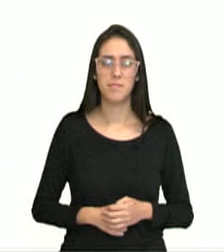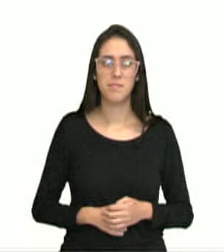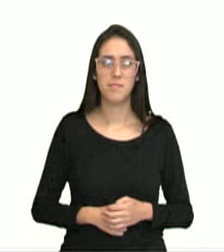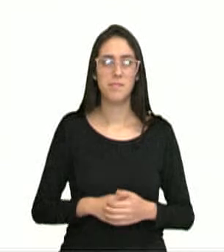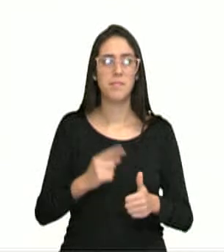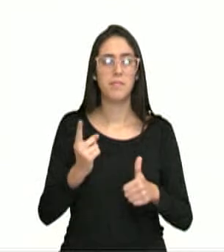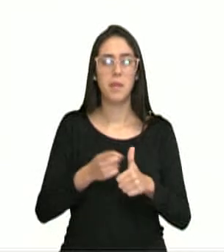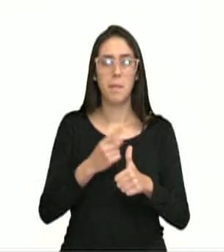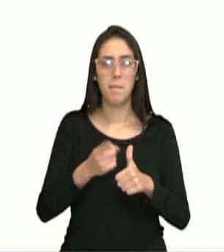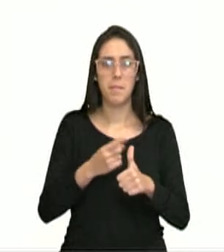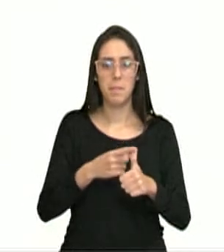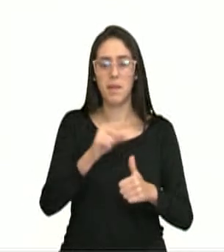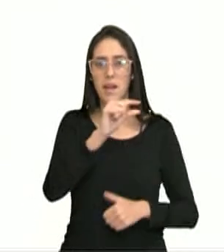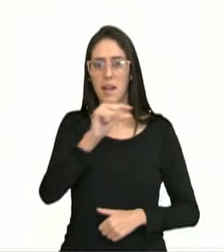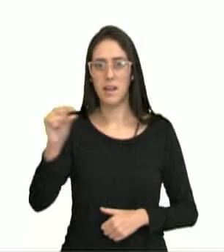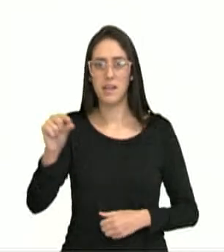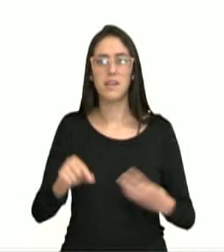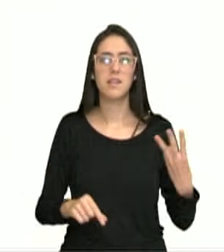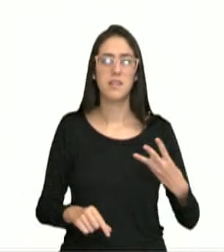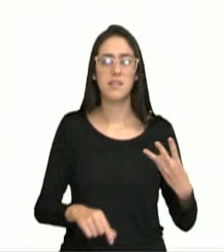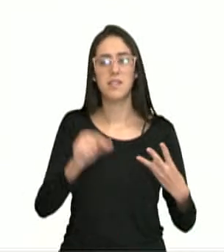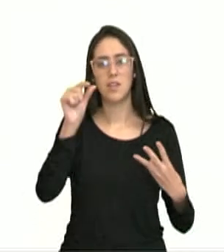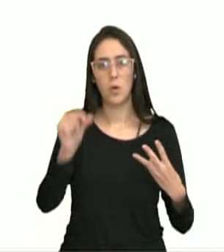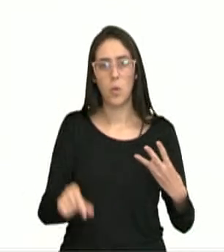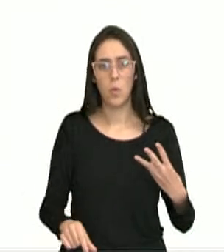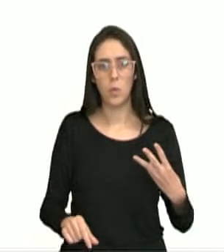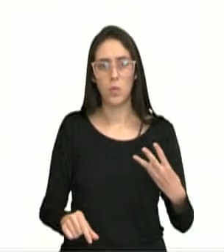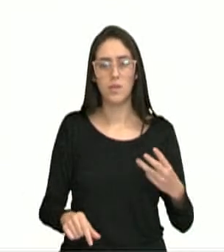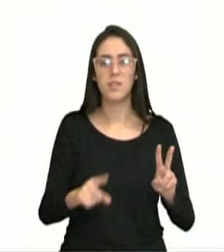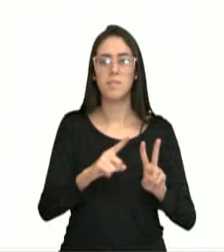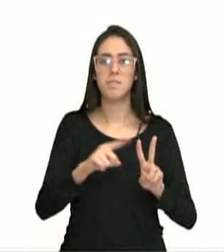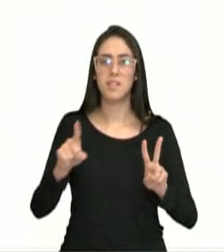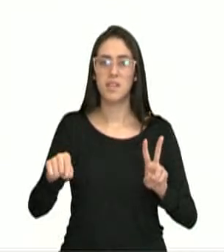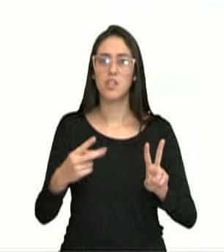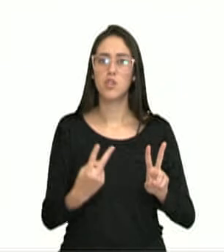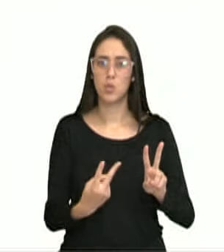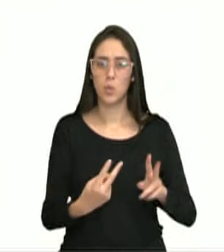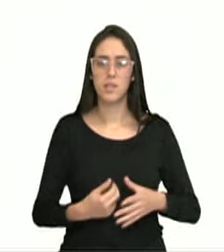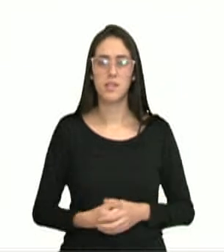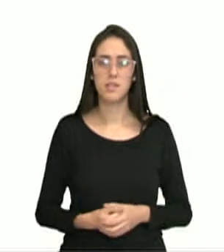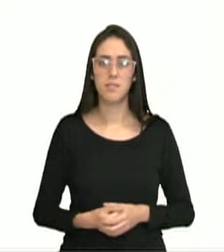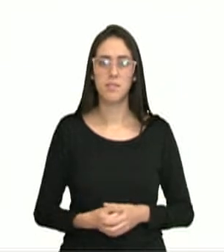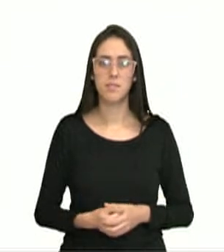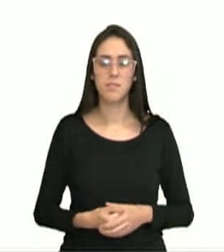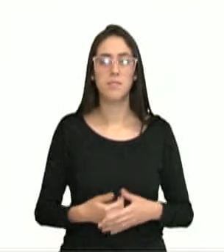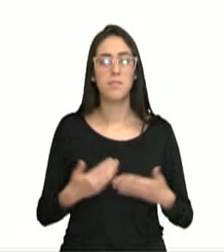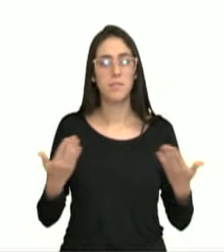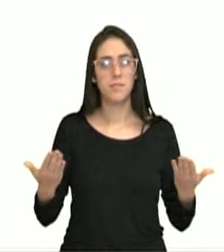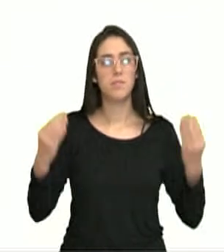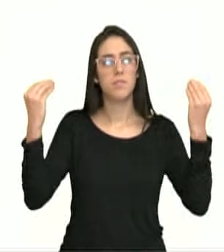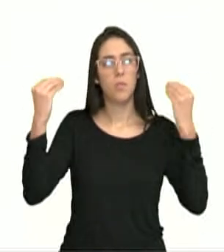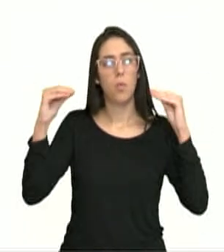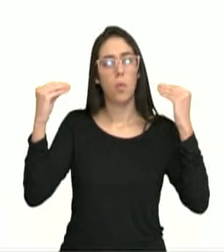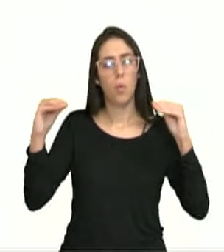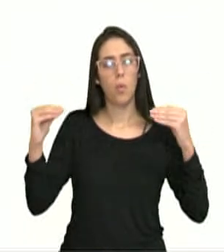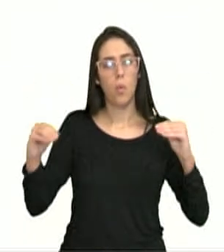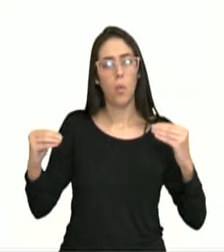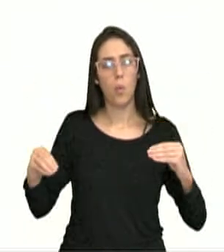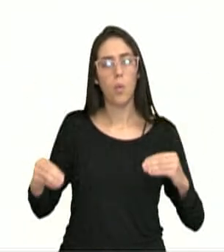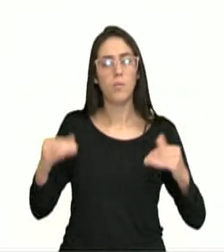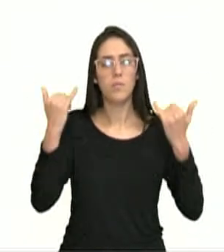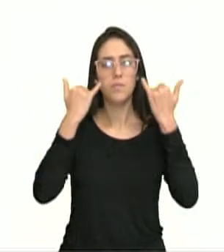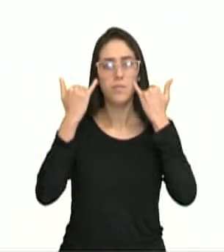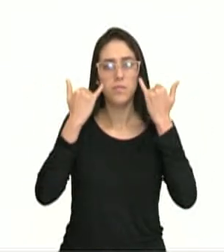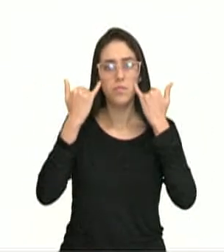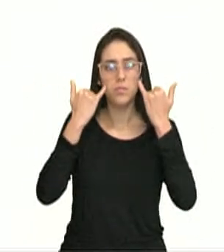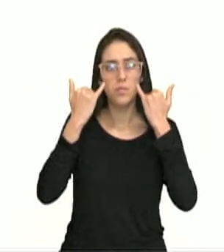Primeira linha, terceira coluna, raiz de 2, tá? Então, eu vou colocar